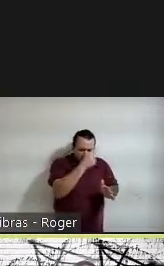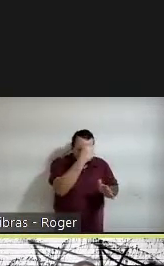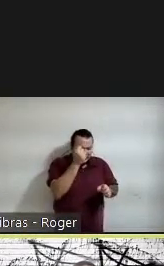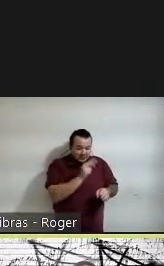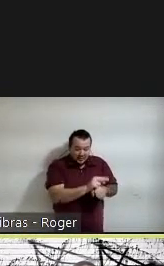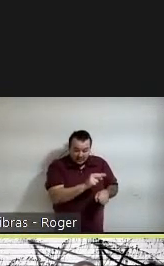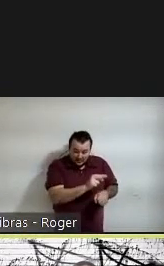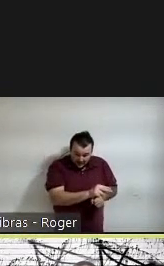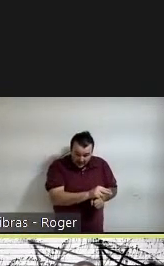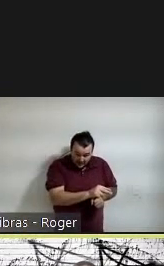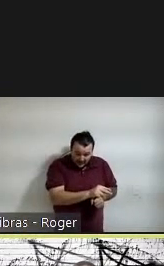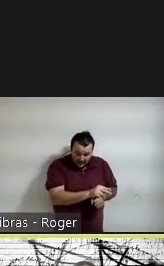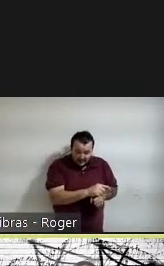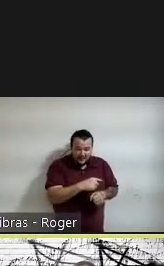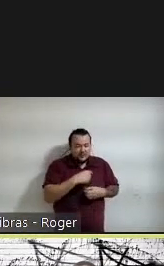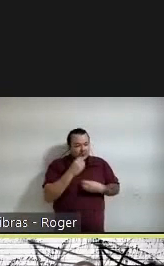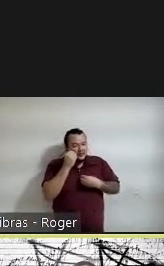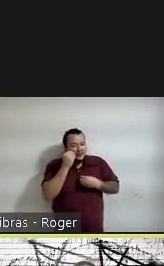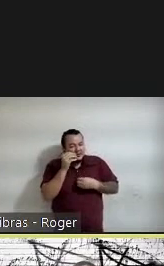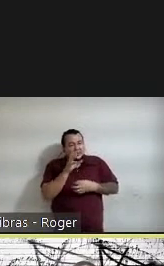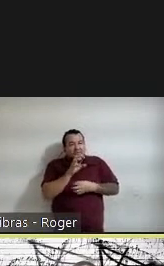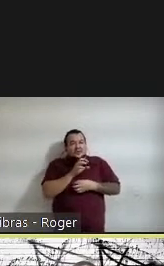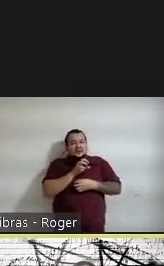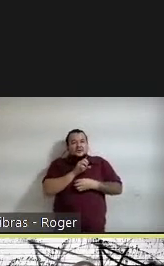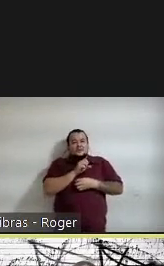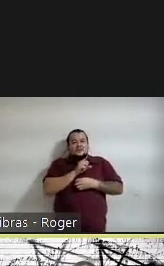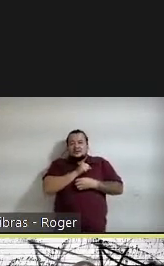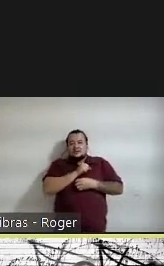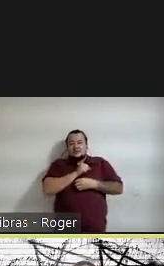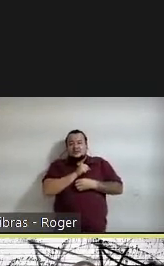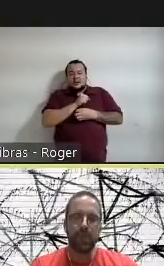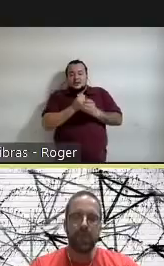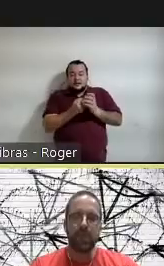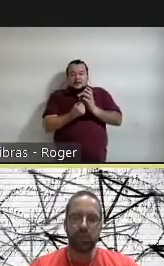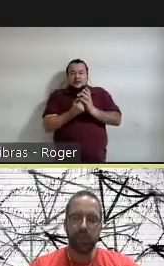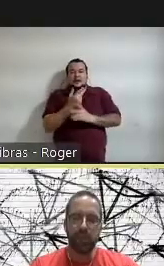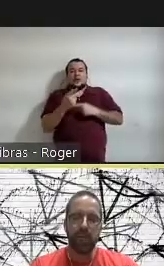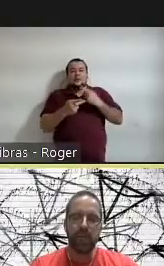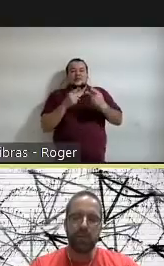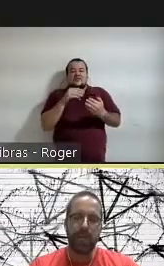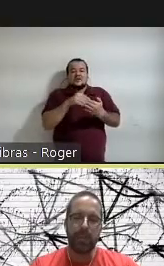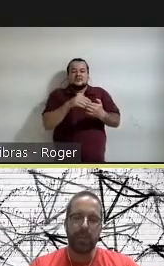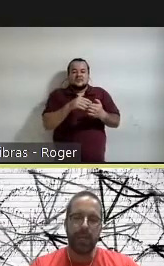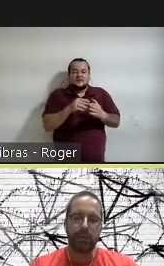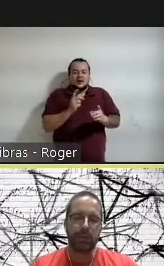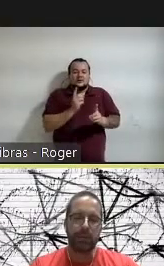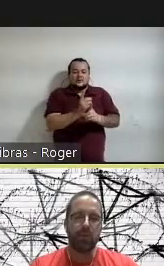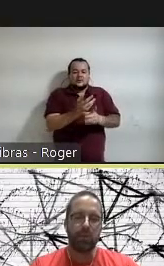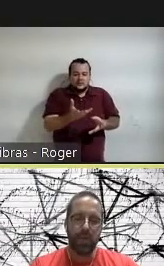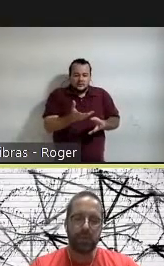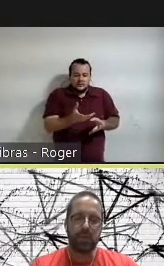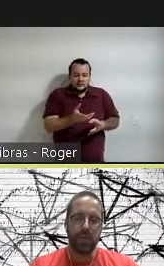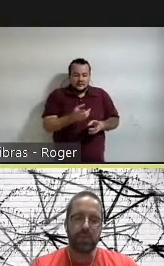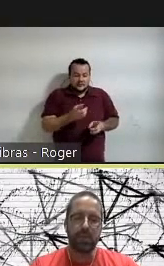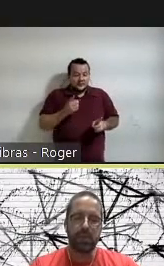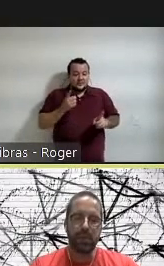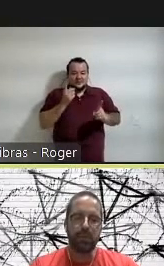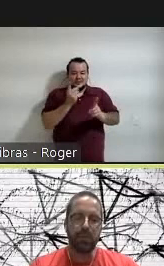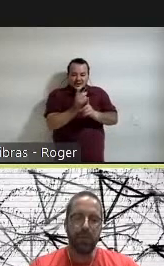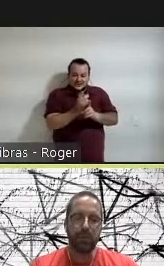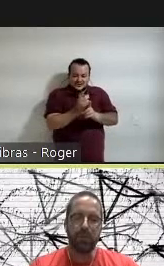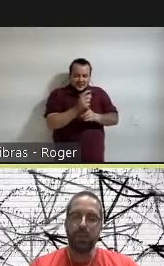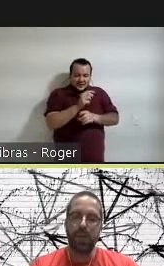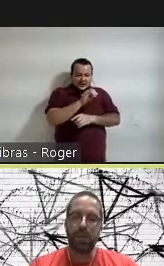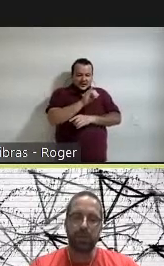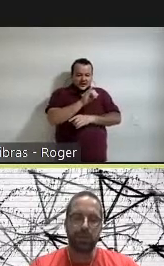absorver aquilo vivenciado e transformá-lo na fala final de nosso encontro. Identifiquei na linearidade, como traz o tema central